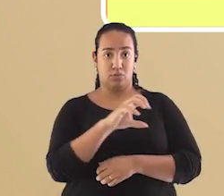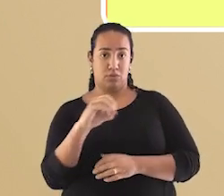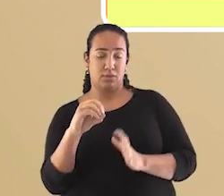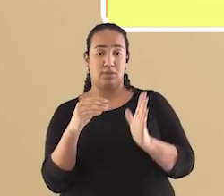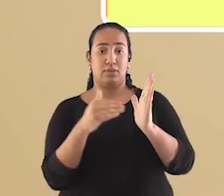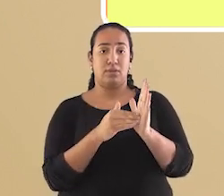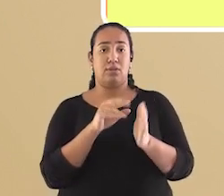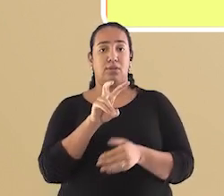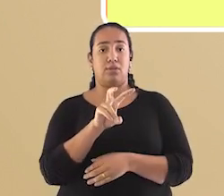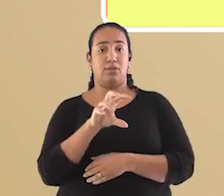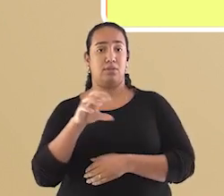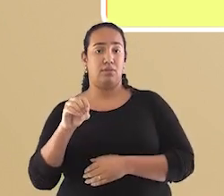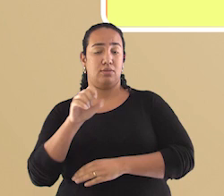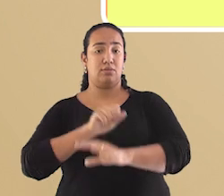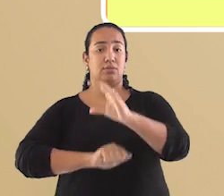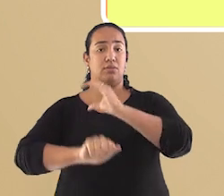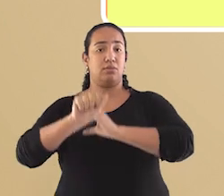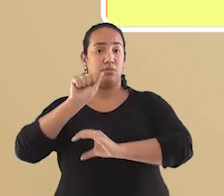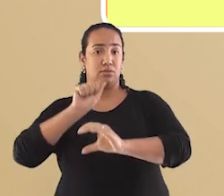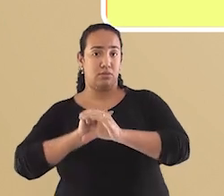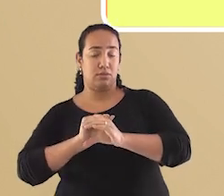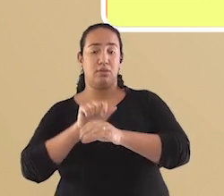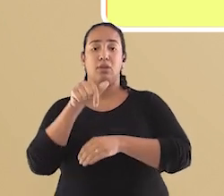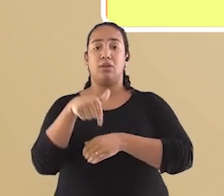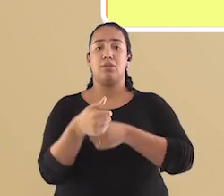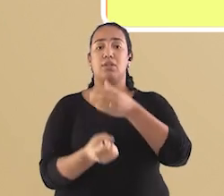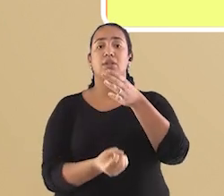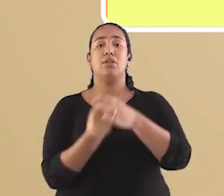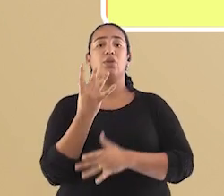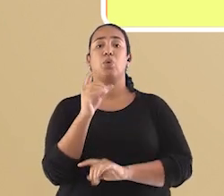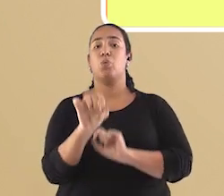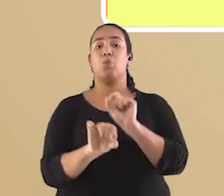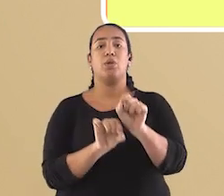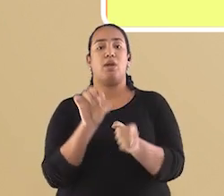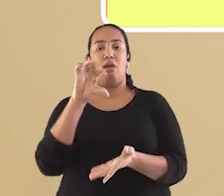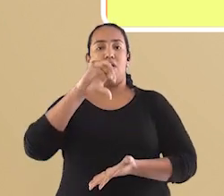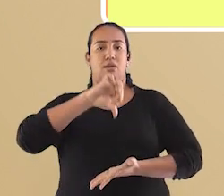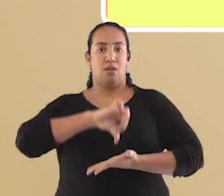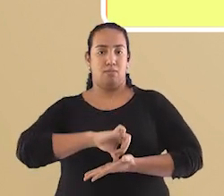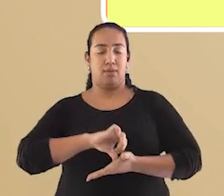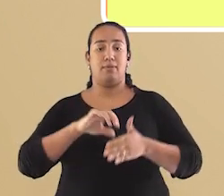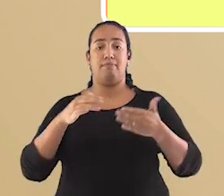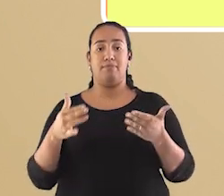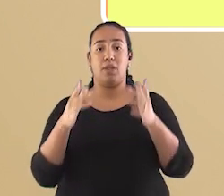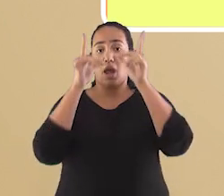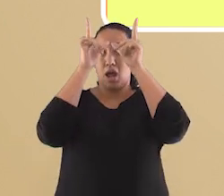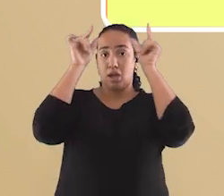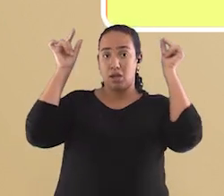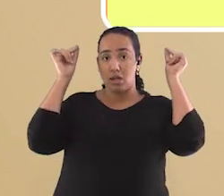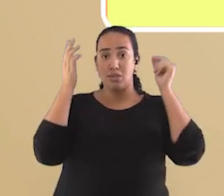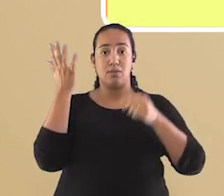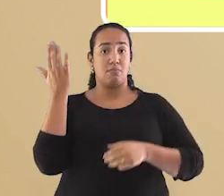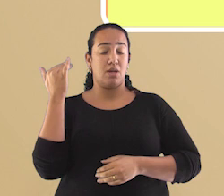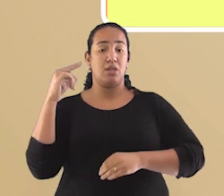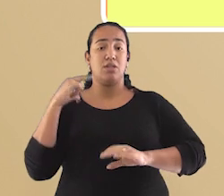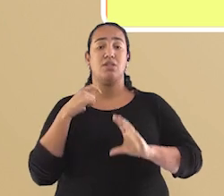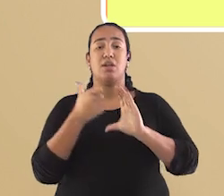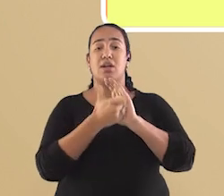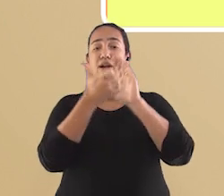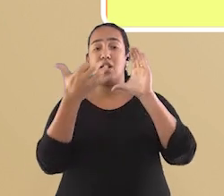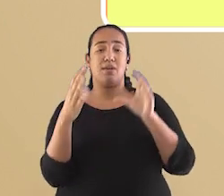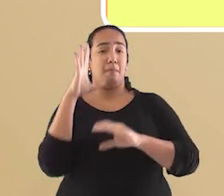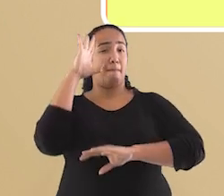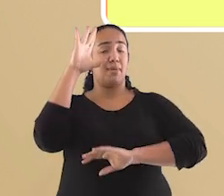500 a.C., marcado pelo surgimento das polis. A Grécia Antiga tinha como grande característica a